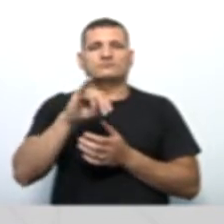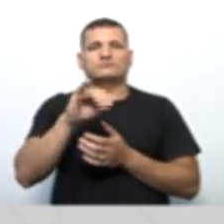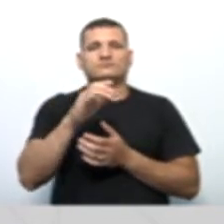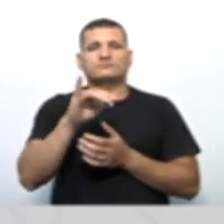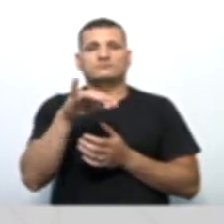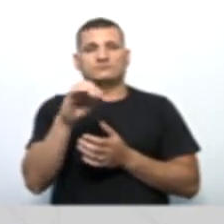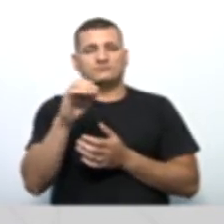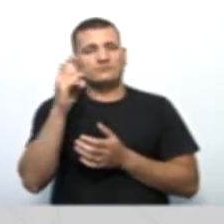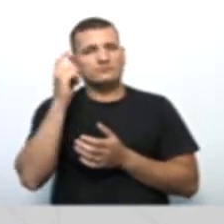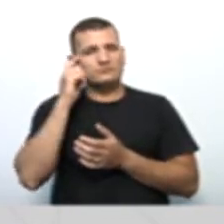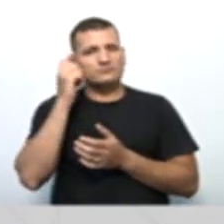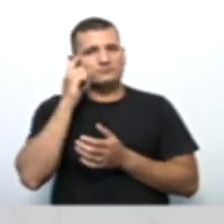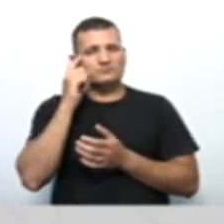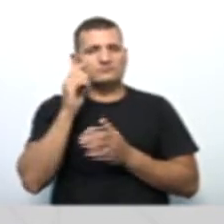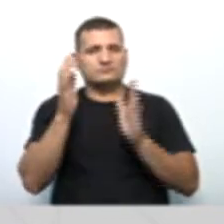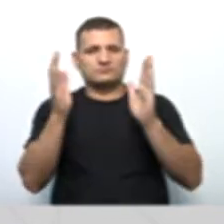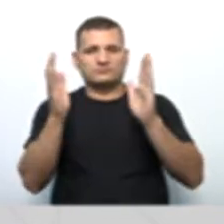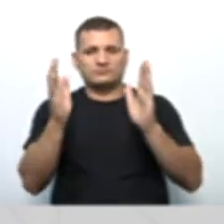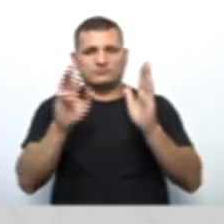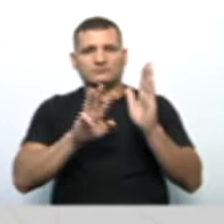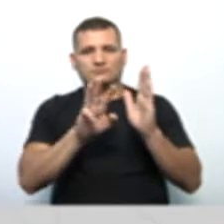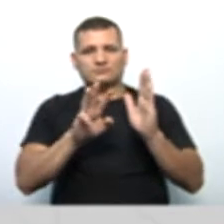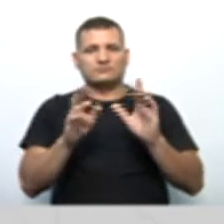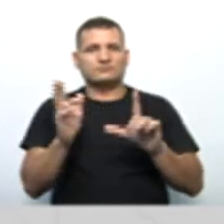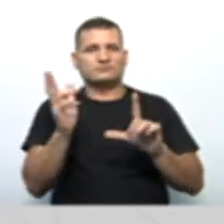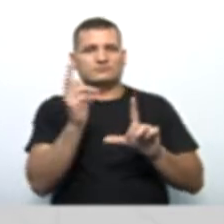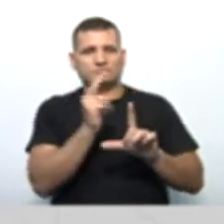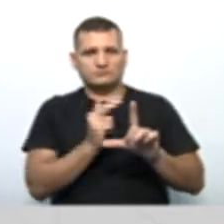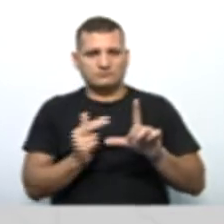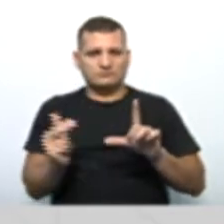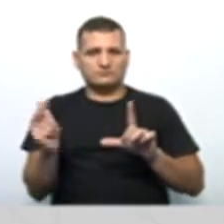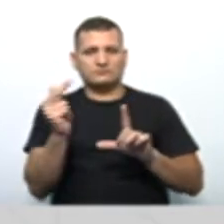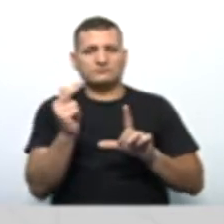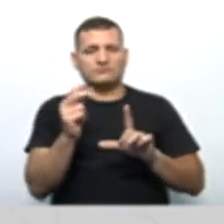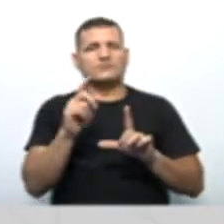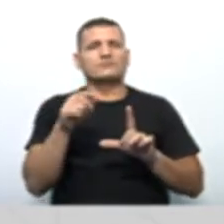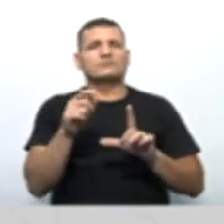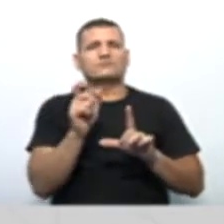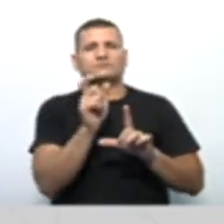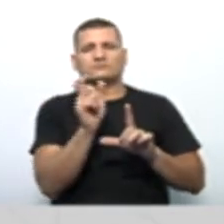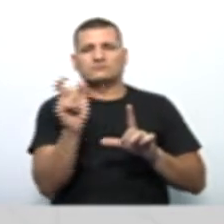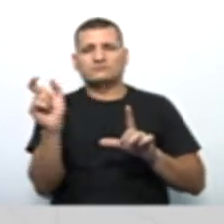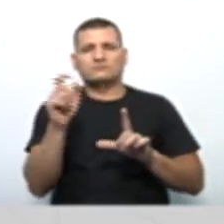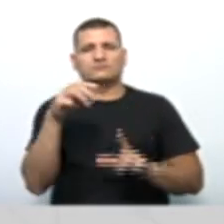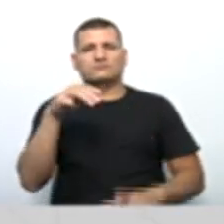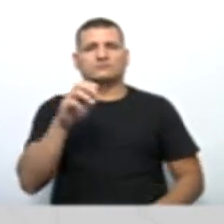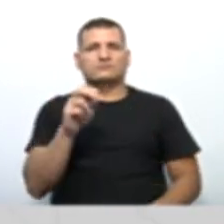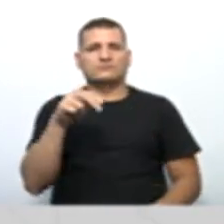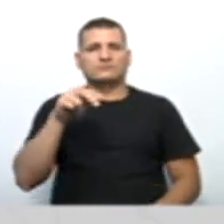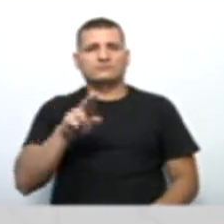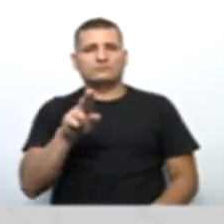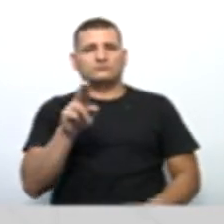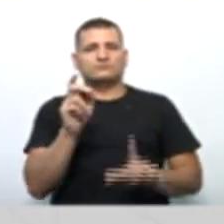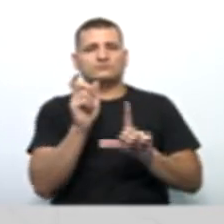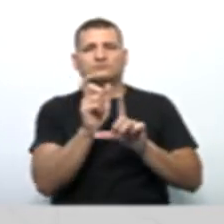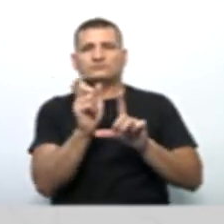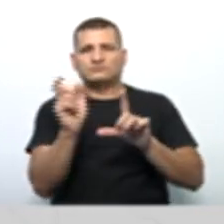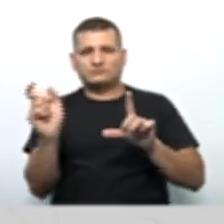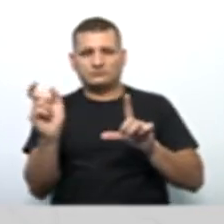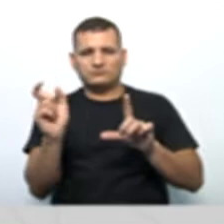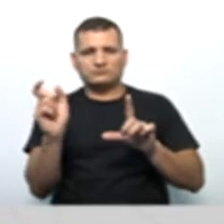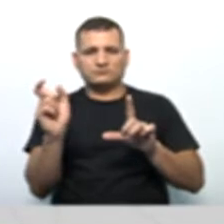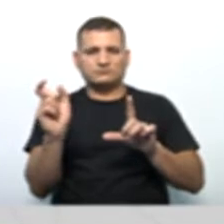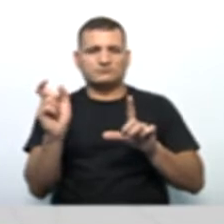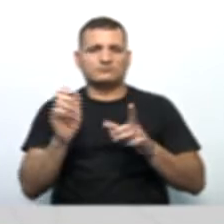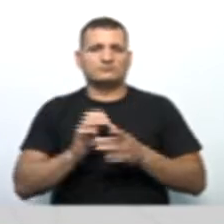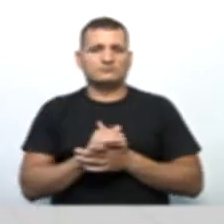desenho e franciele do seu site depois deus - que você vai usar esse início aqui esse é sua tela inicial é o que